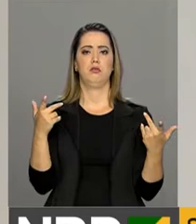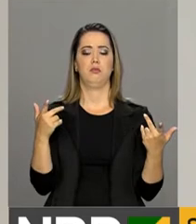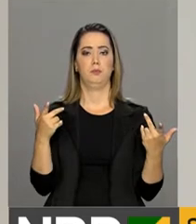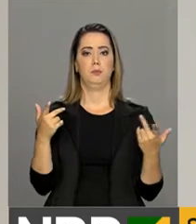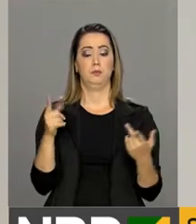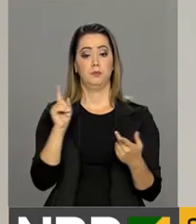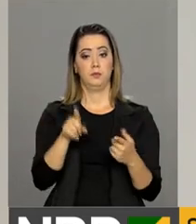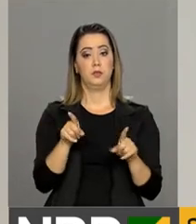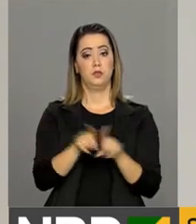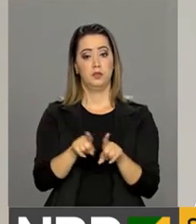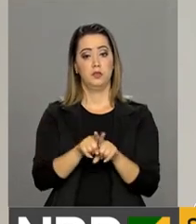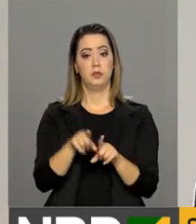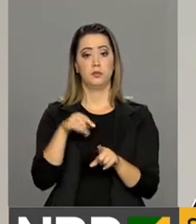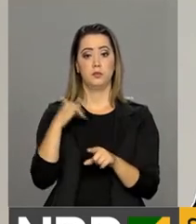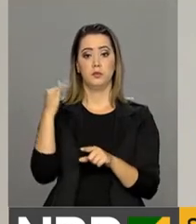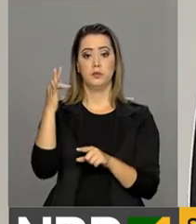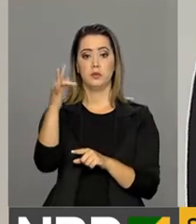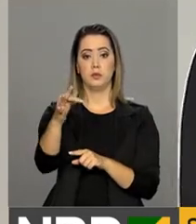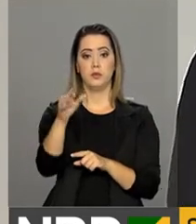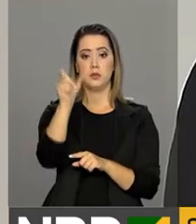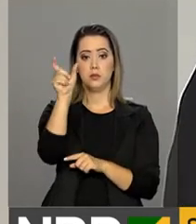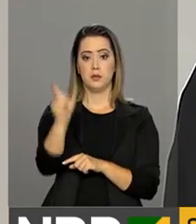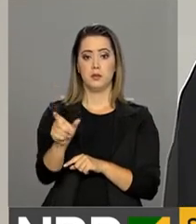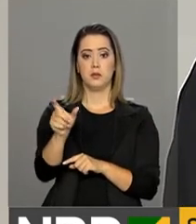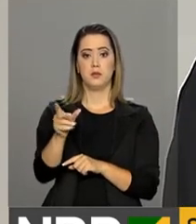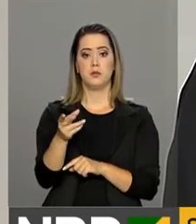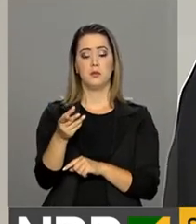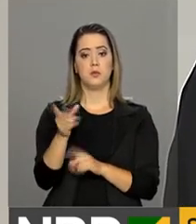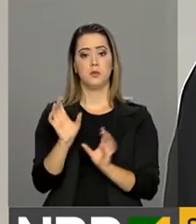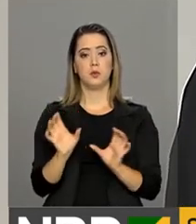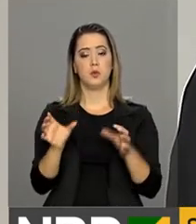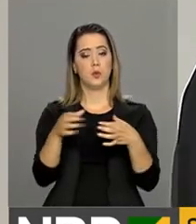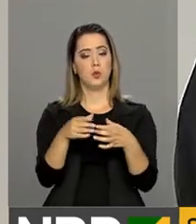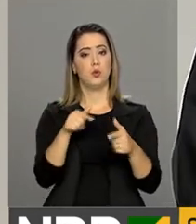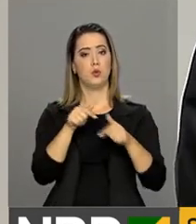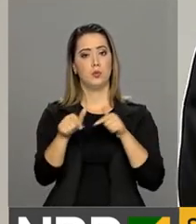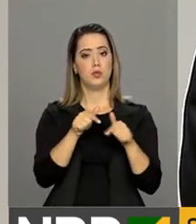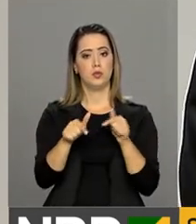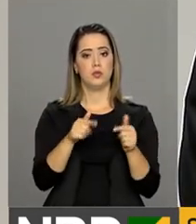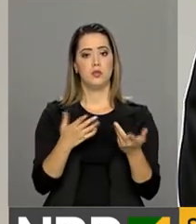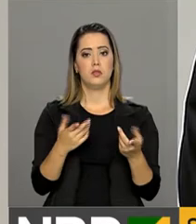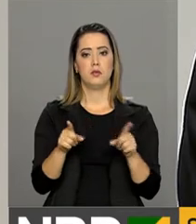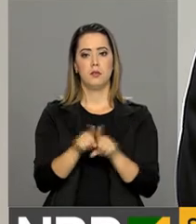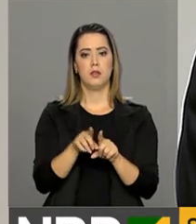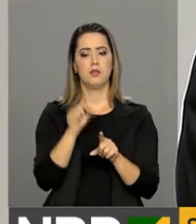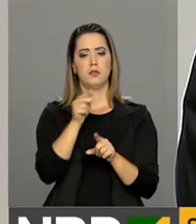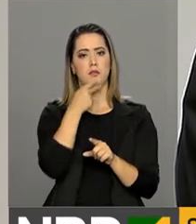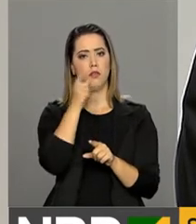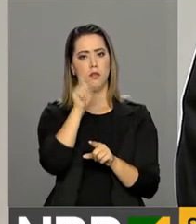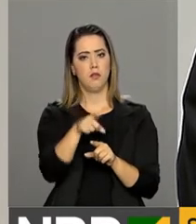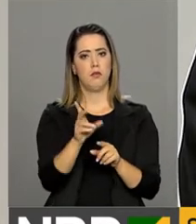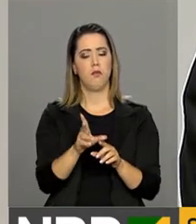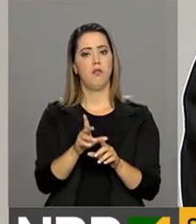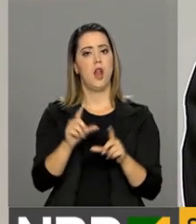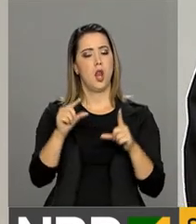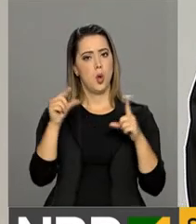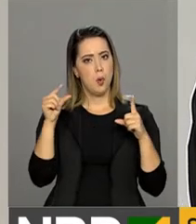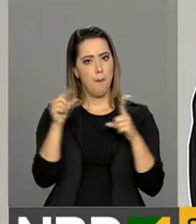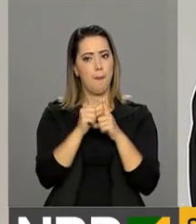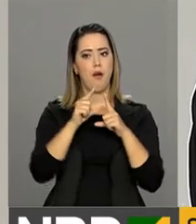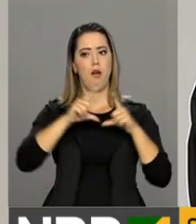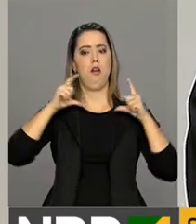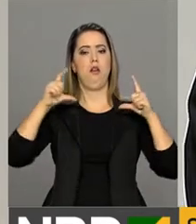terão sim aqueles privilegiados do serviço público aqui eu digo e letras garrafais que o